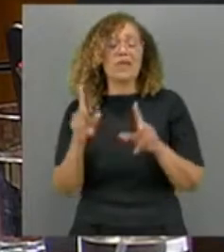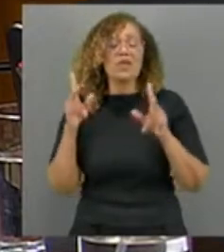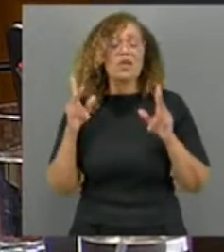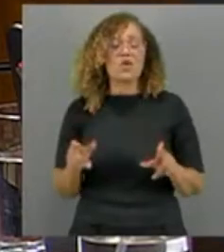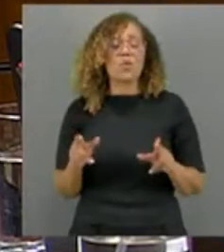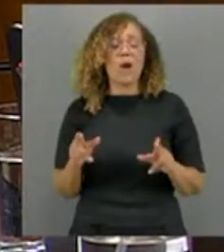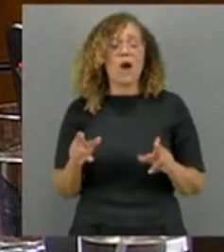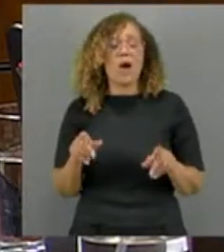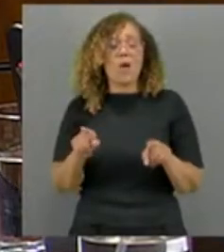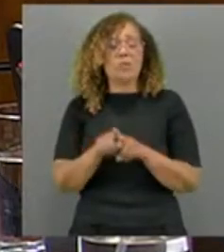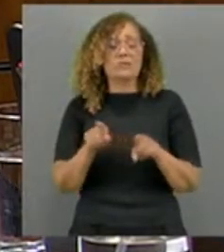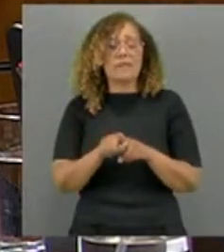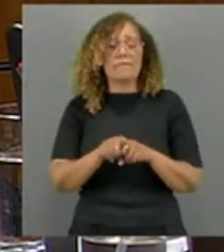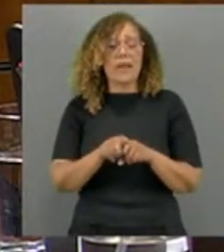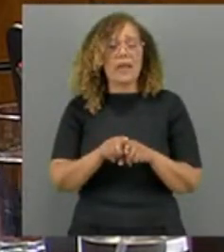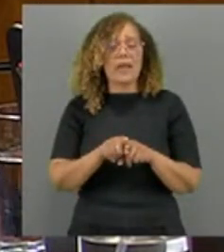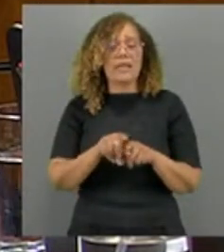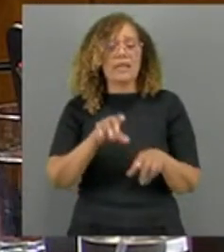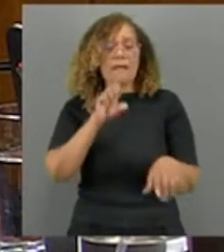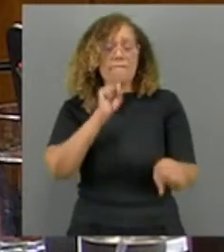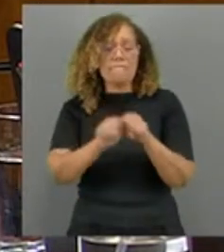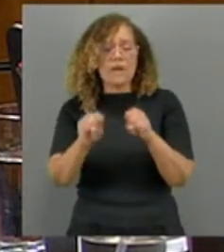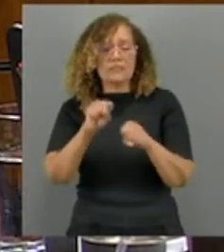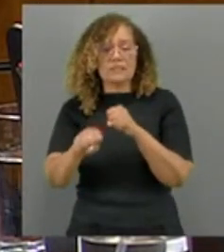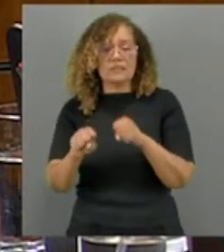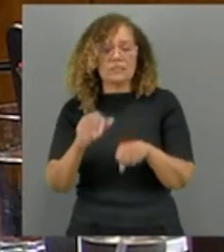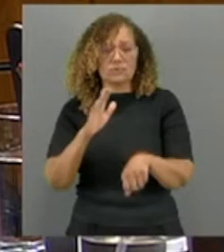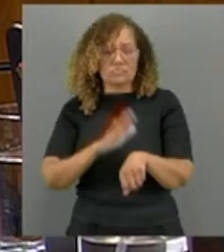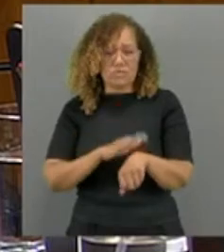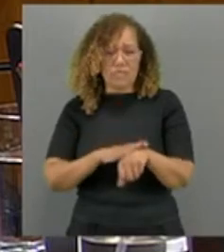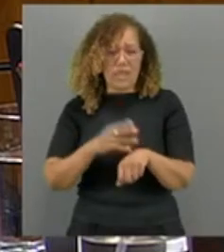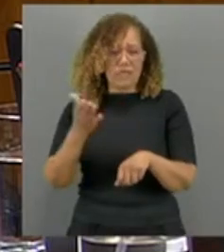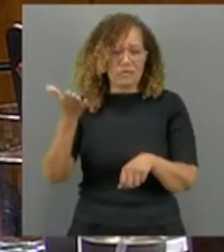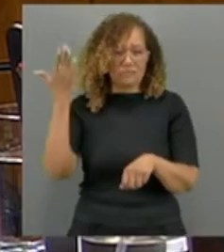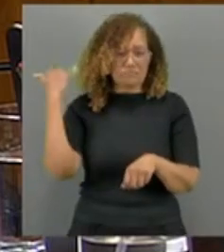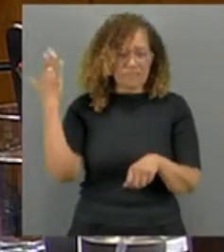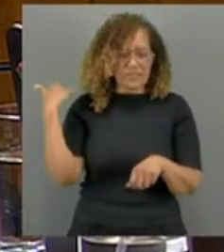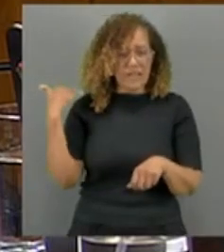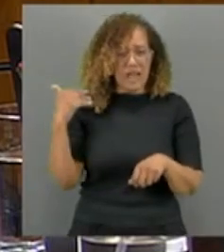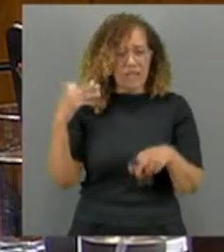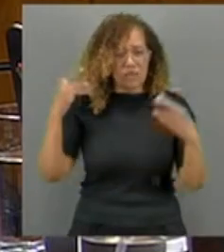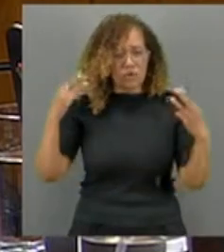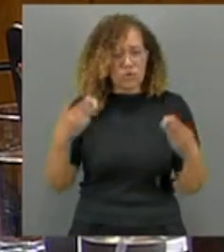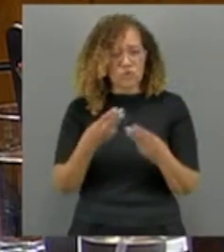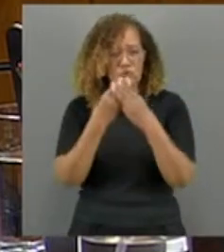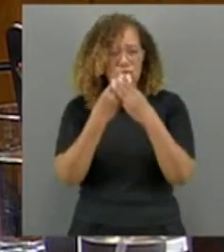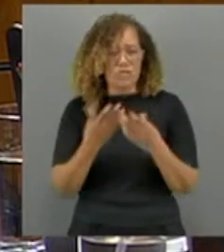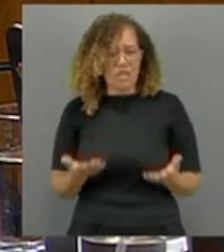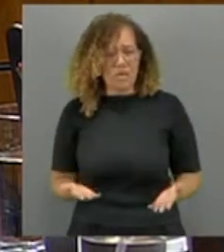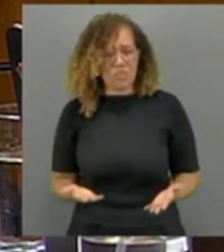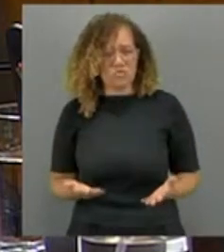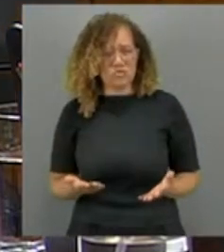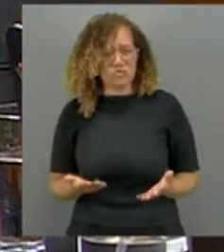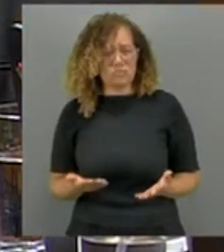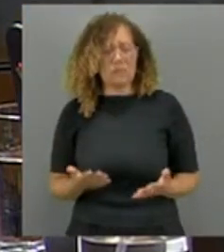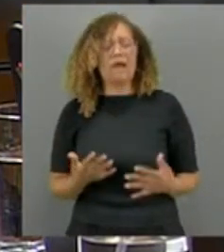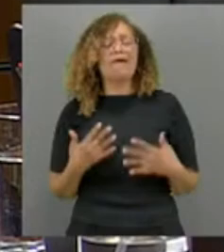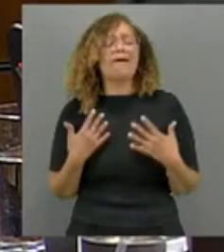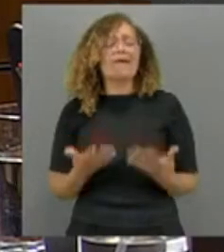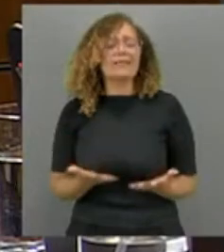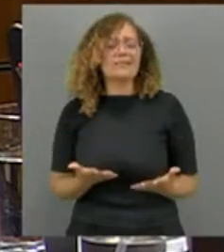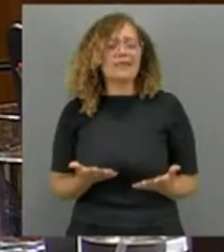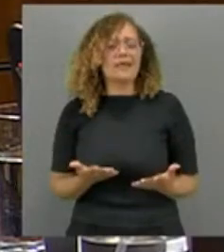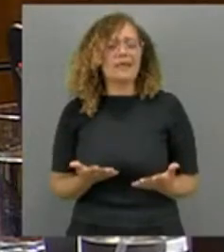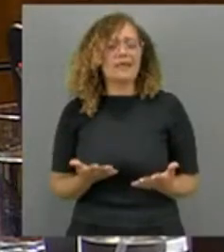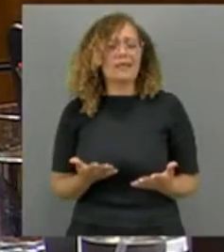judaico durante a Segunda Guerra Mundial. A teoria das raças puras, de